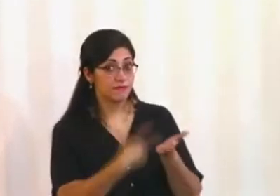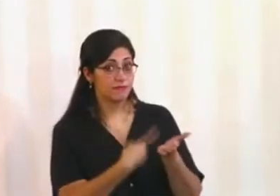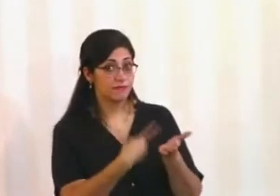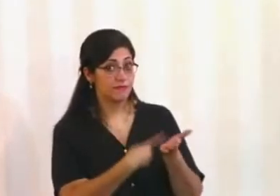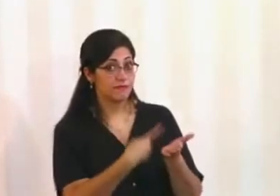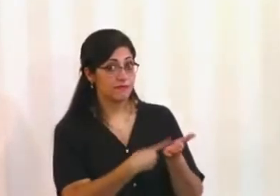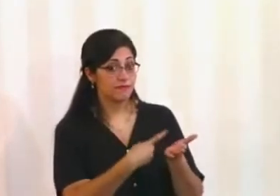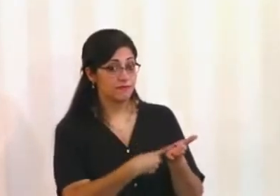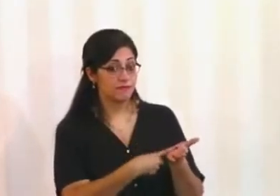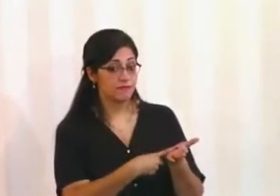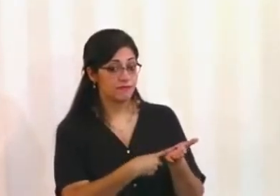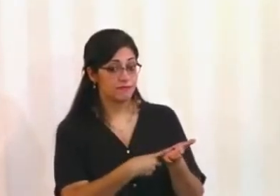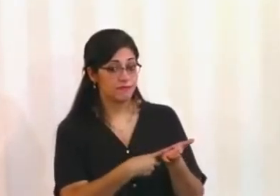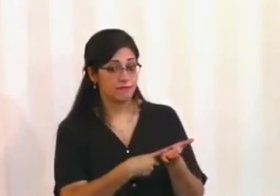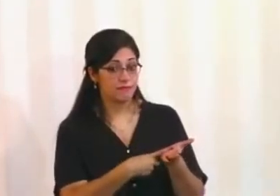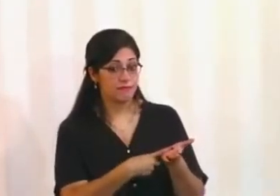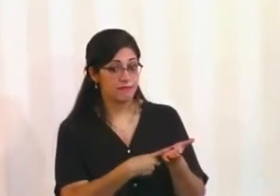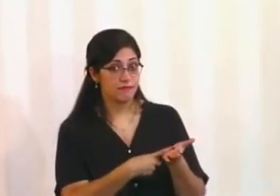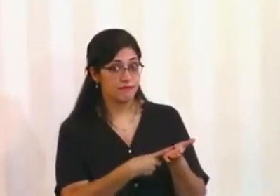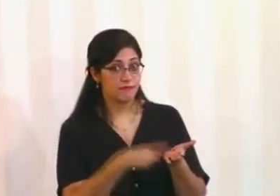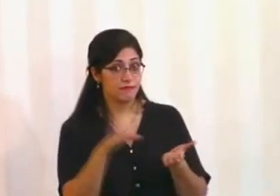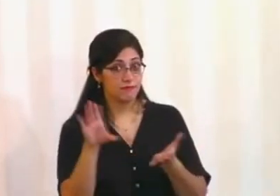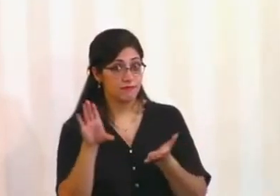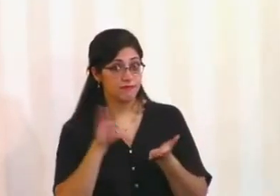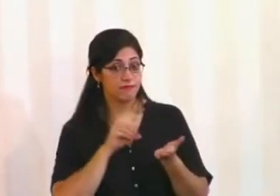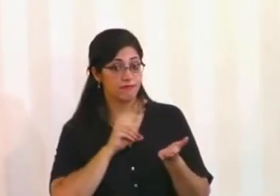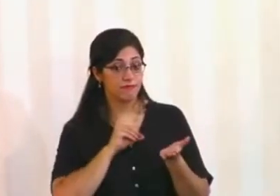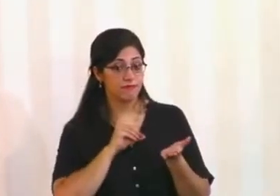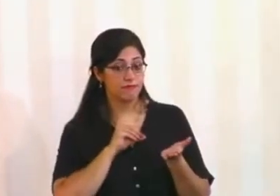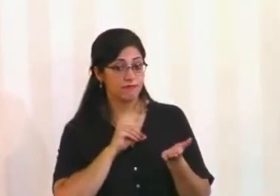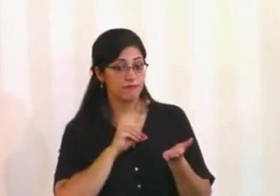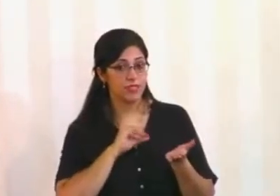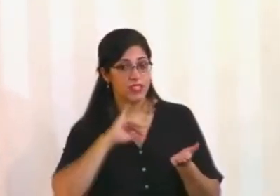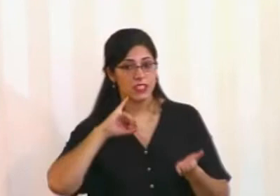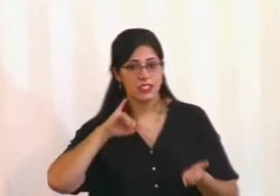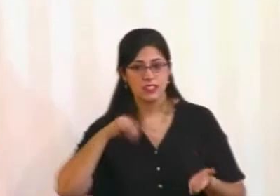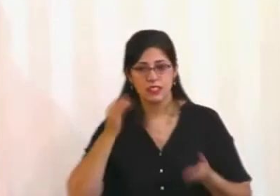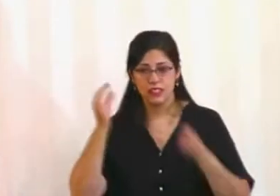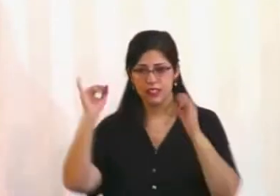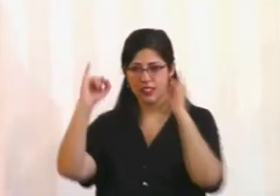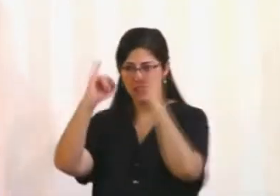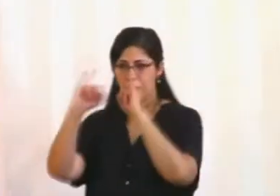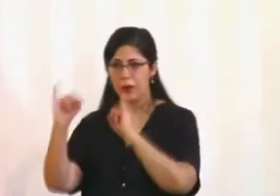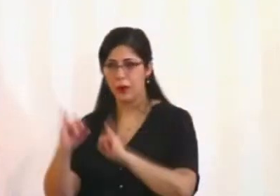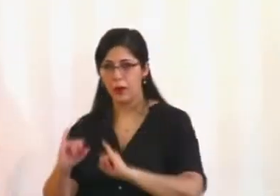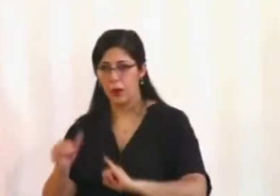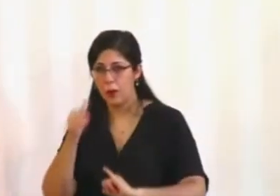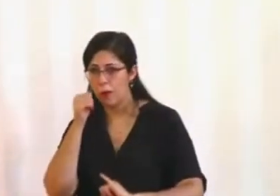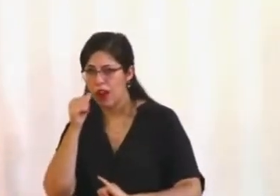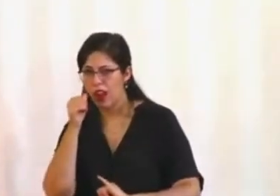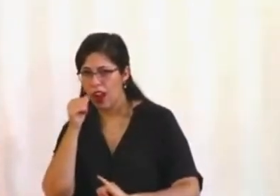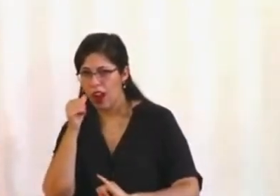da morte, do inferno. Jezabel disse, eu vou fazer com você o que você fez com todos os